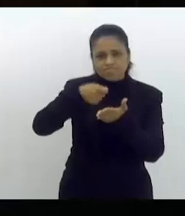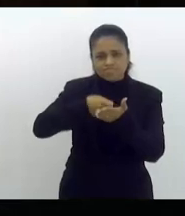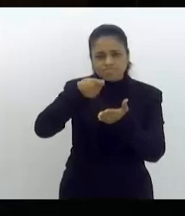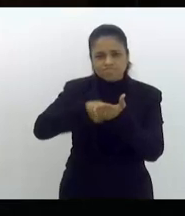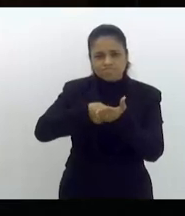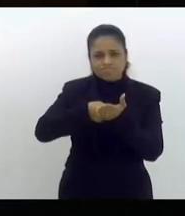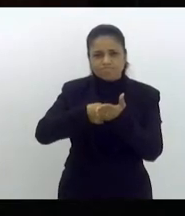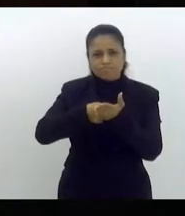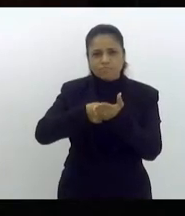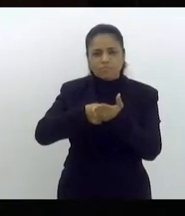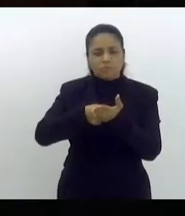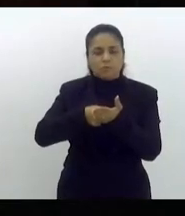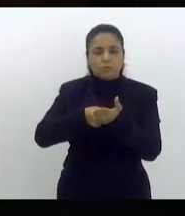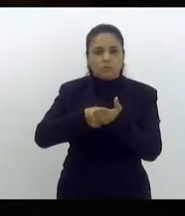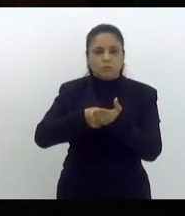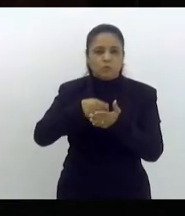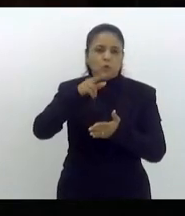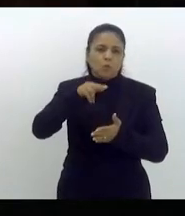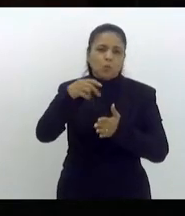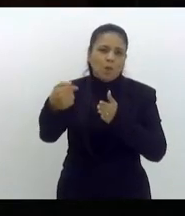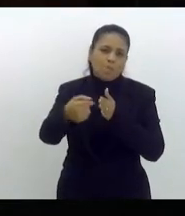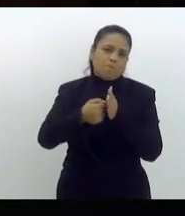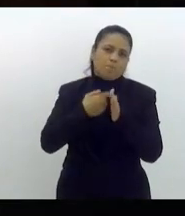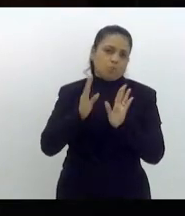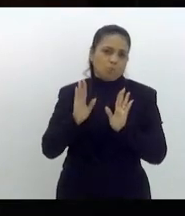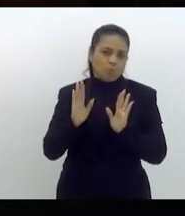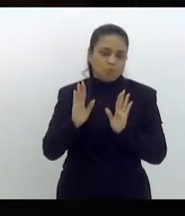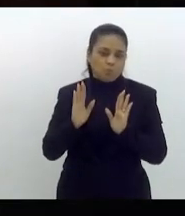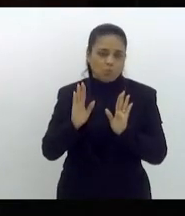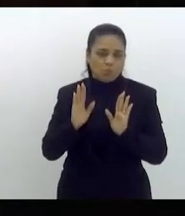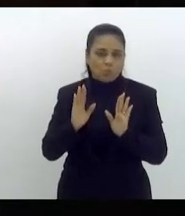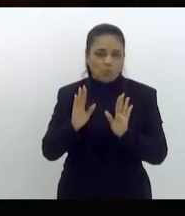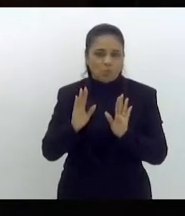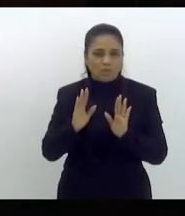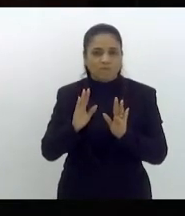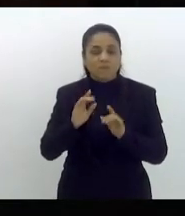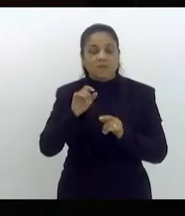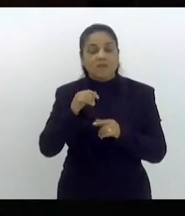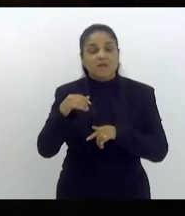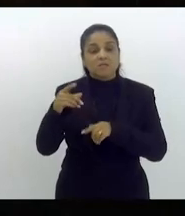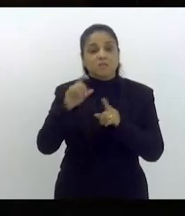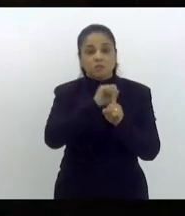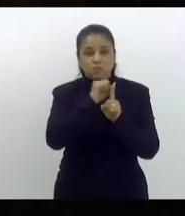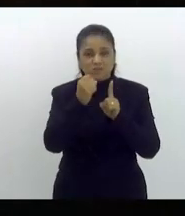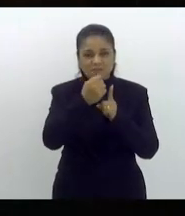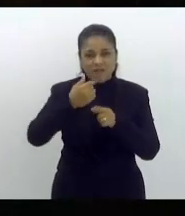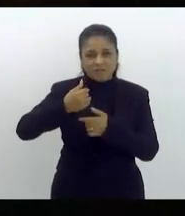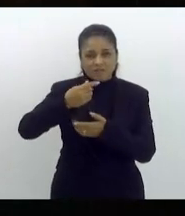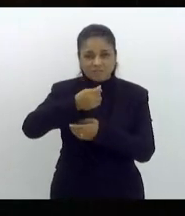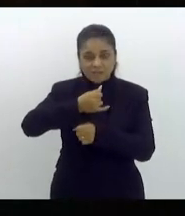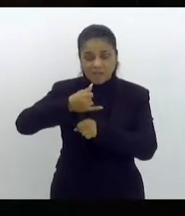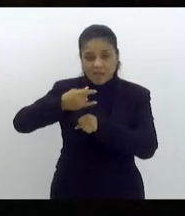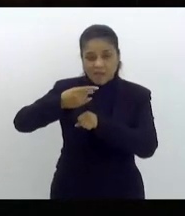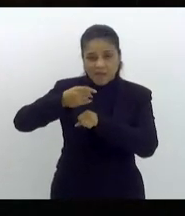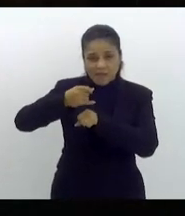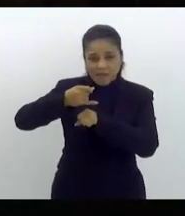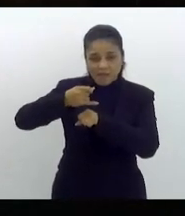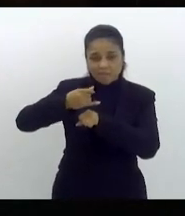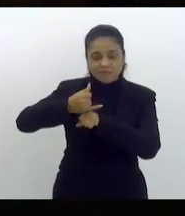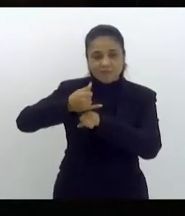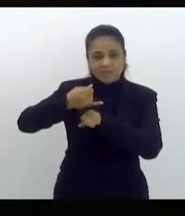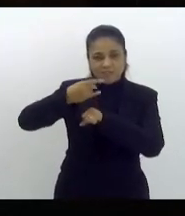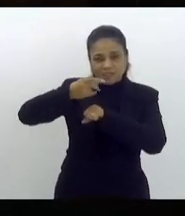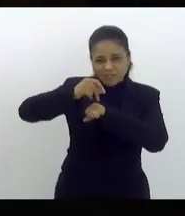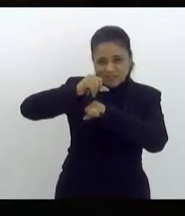quais nunca fomos consultados a sociedade capitalista nos move a ter vergonha do nosso amor